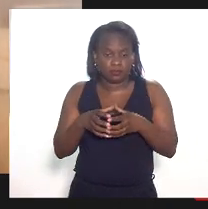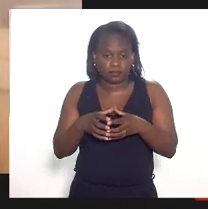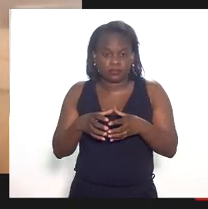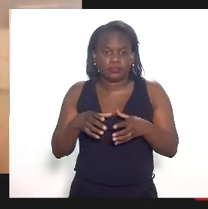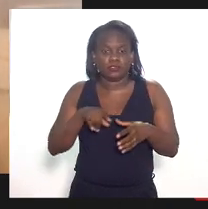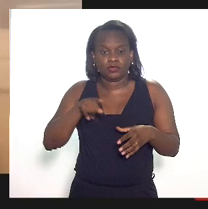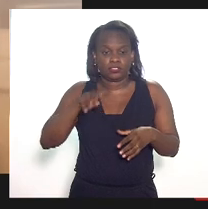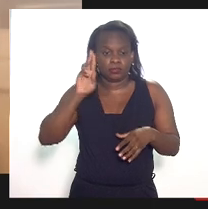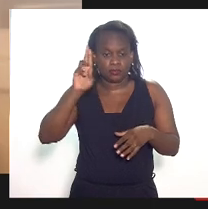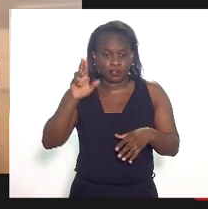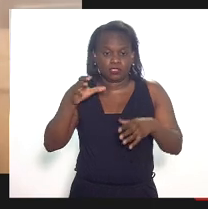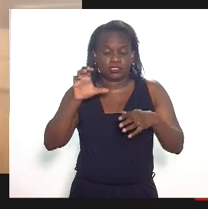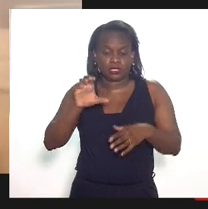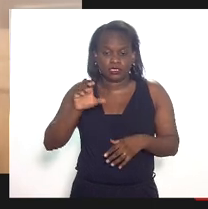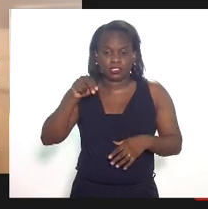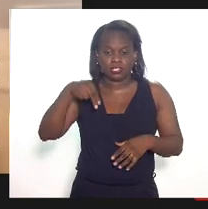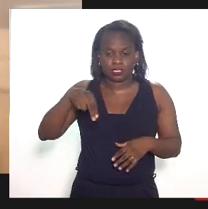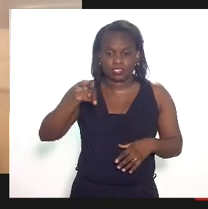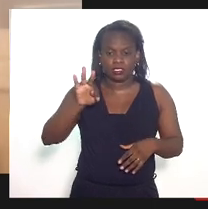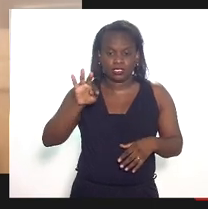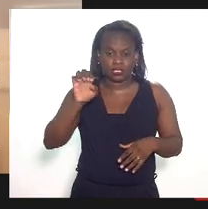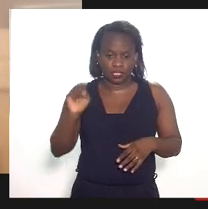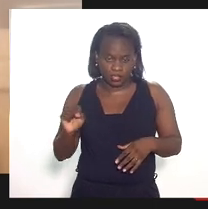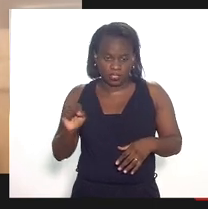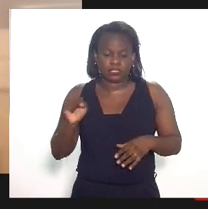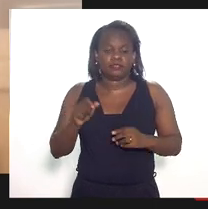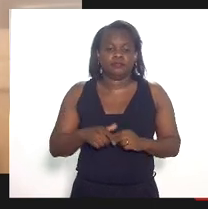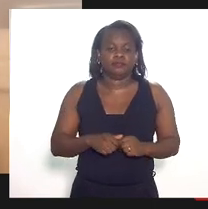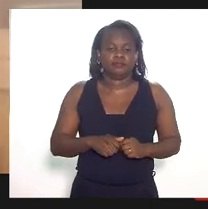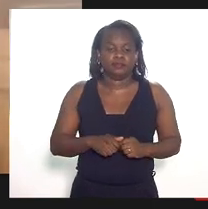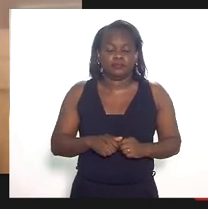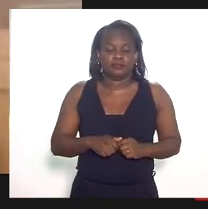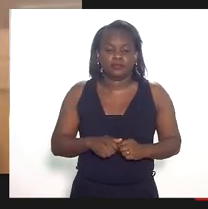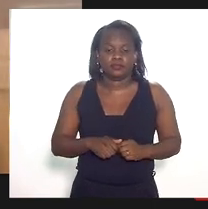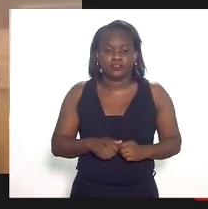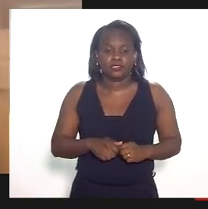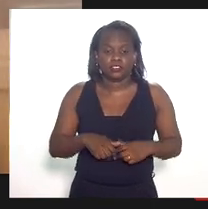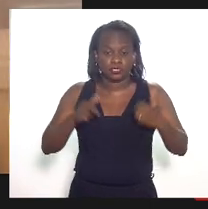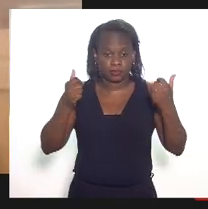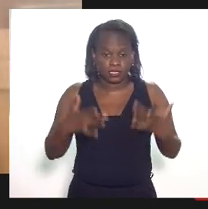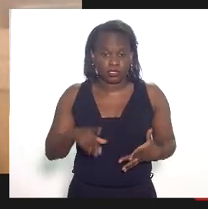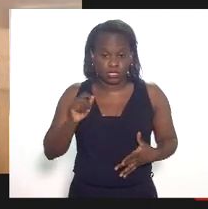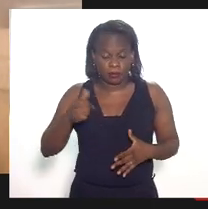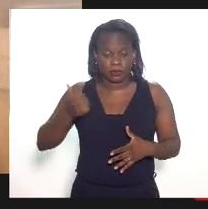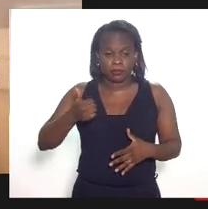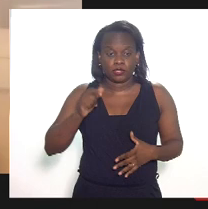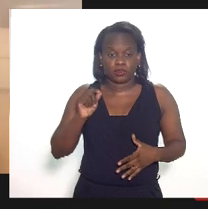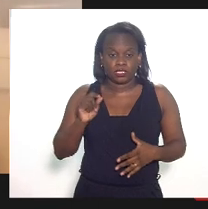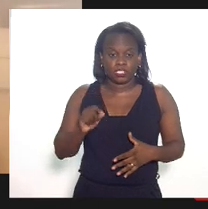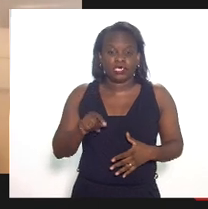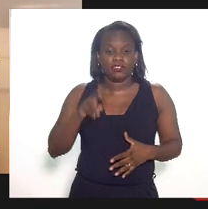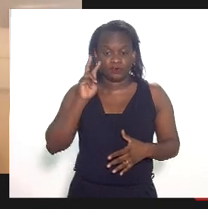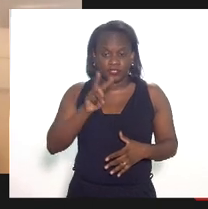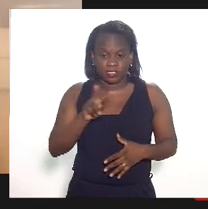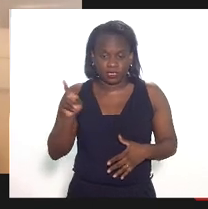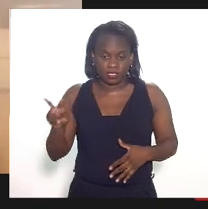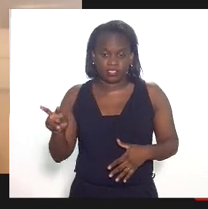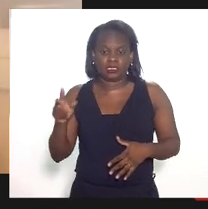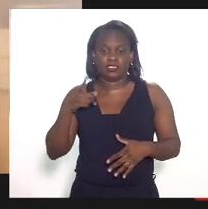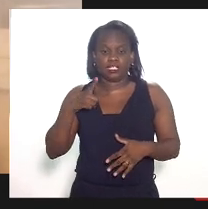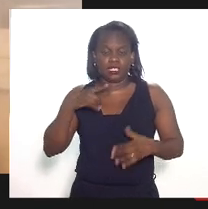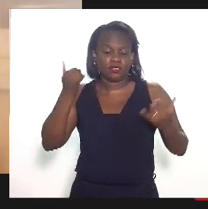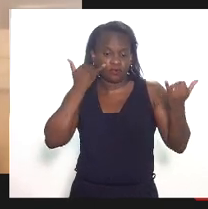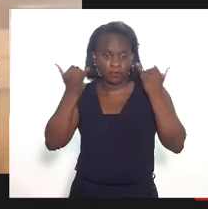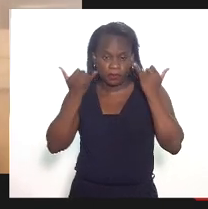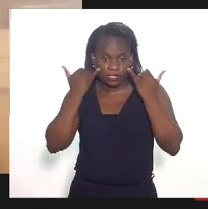gente representa, que é a Confederação Nacional dos Trabalhadores na Saúde. Dizendo, por primeiro, que a gente tem visto